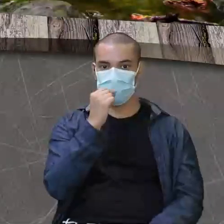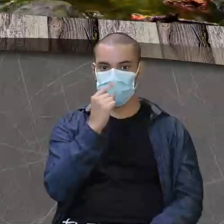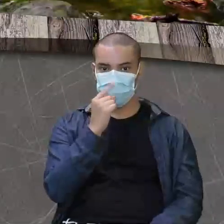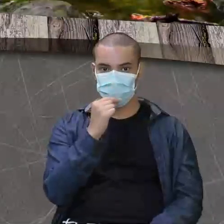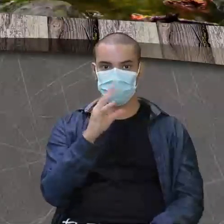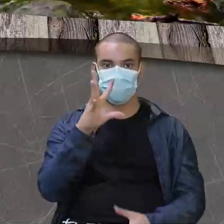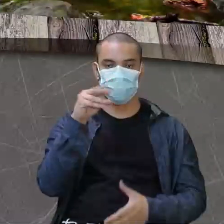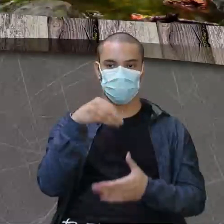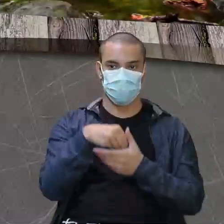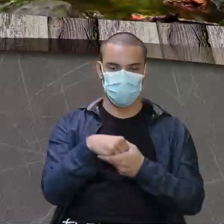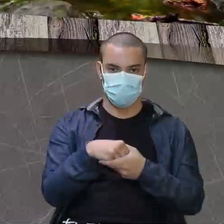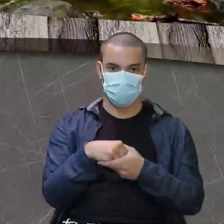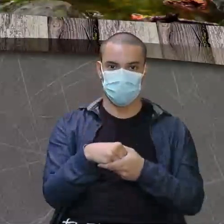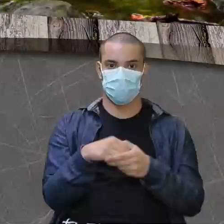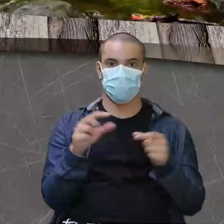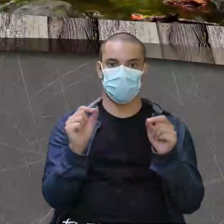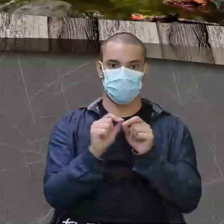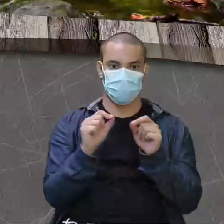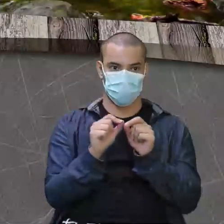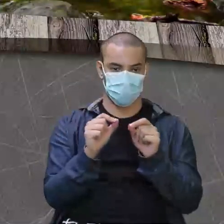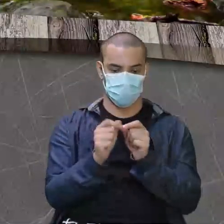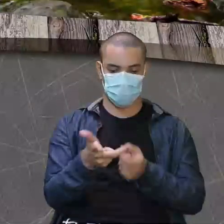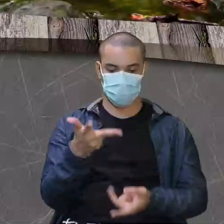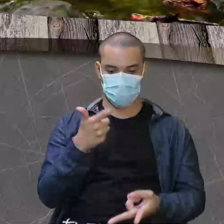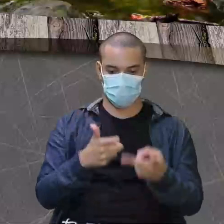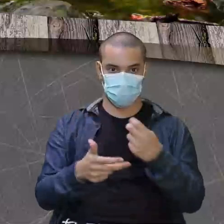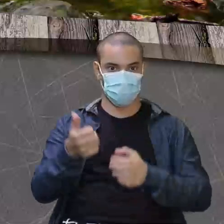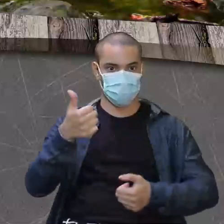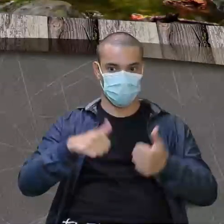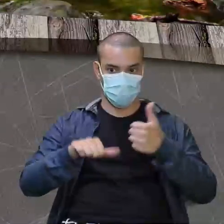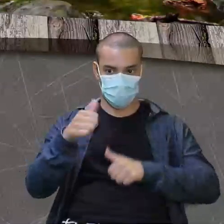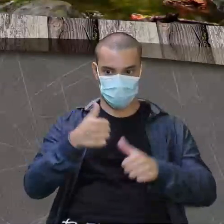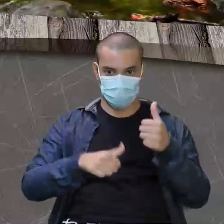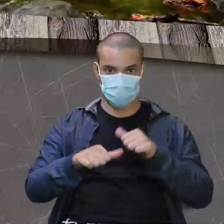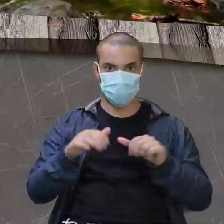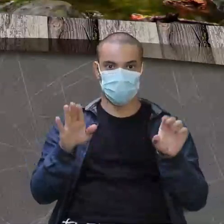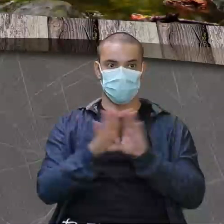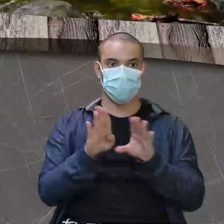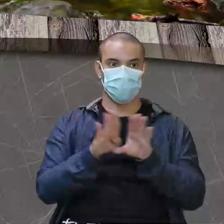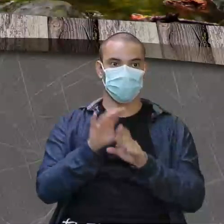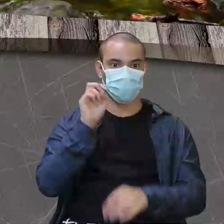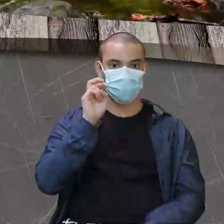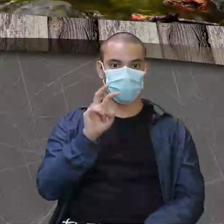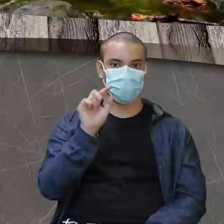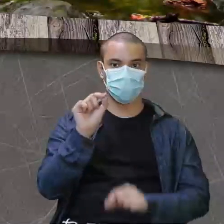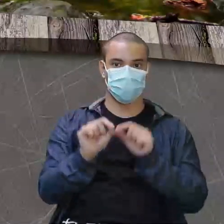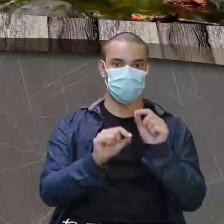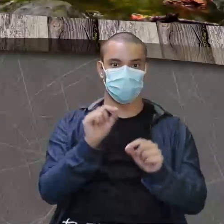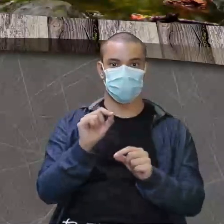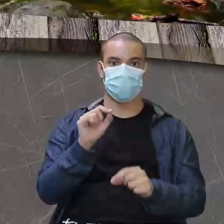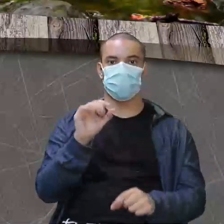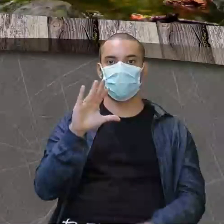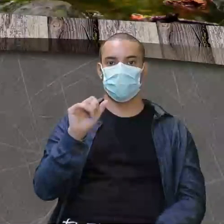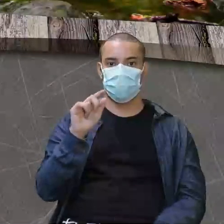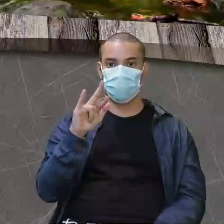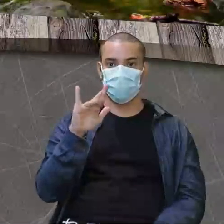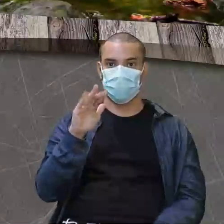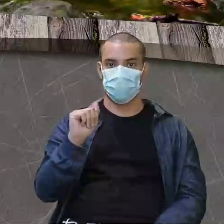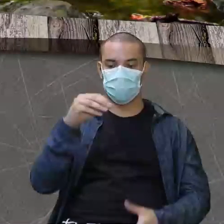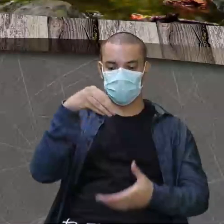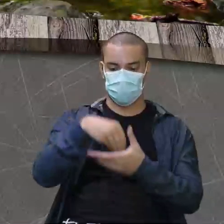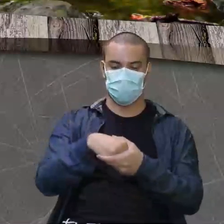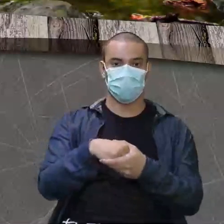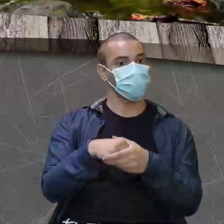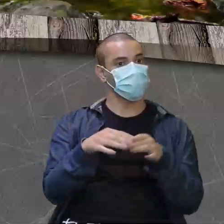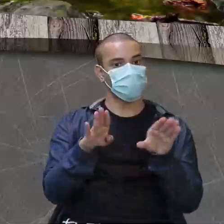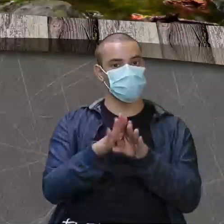daquele substrato, né, que você está analisando, e você vê a questão calórica ali também, tá?